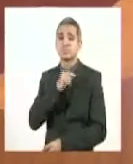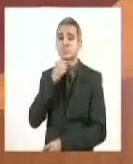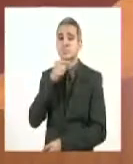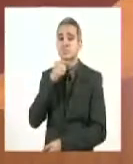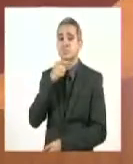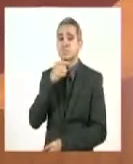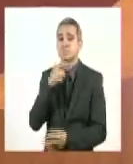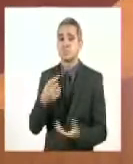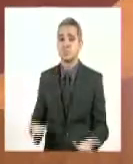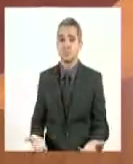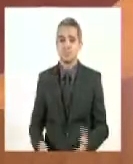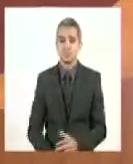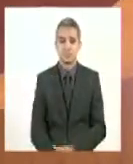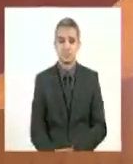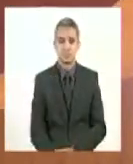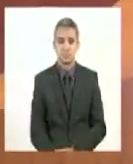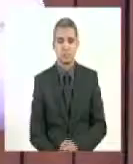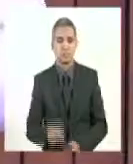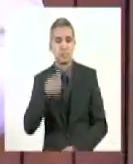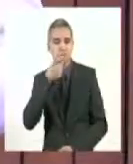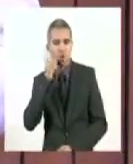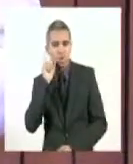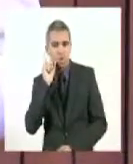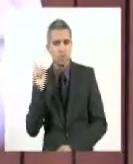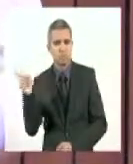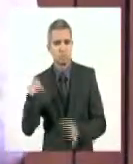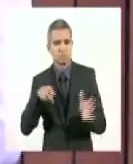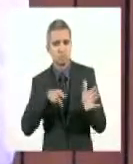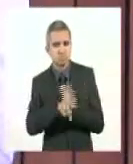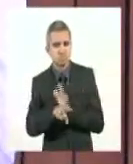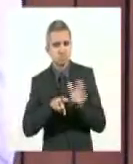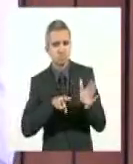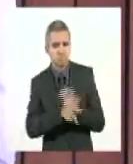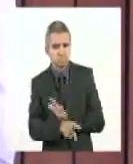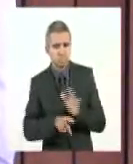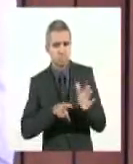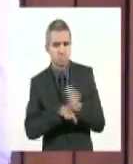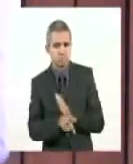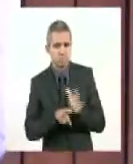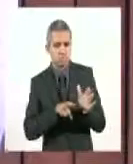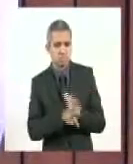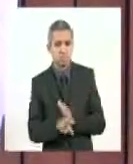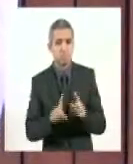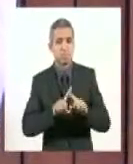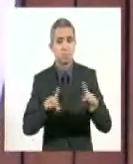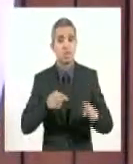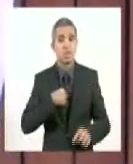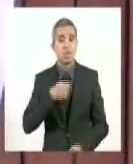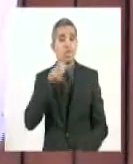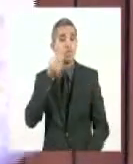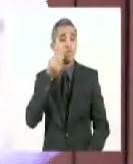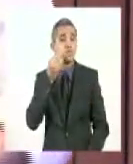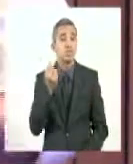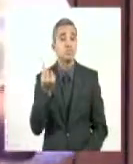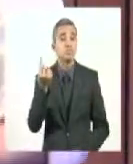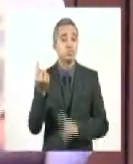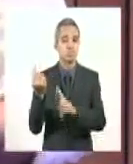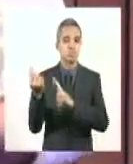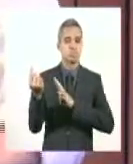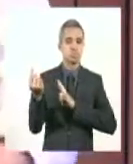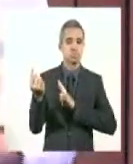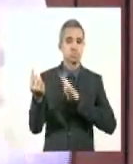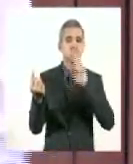Vossa Excelência ontem fez vários questionamentos. Eu quero ver algum ser respondido. Nunca